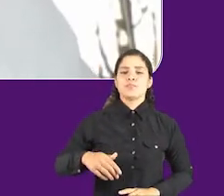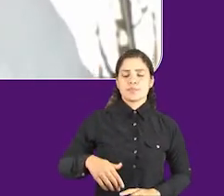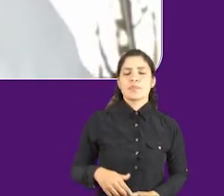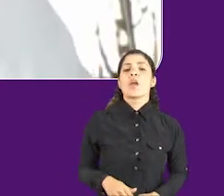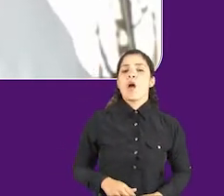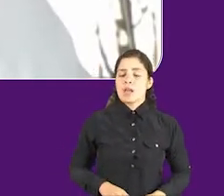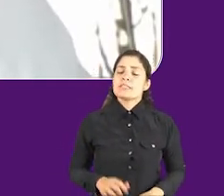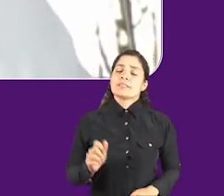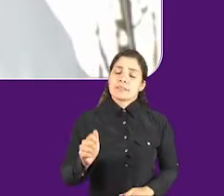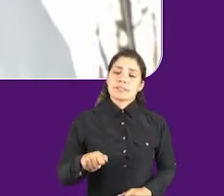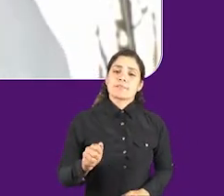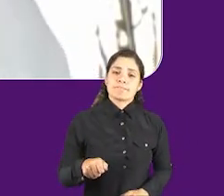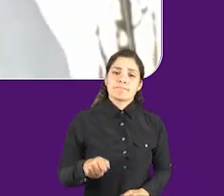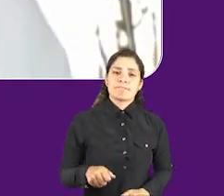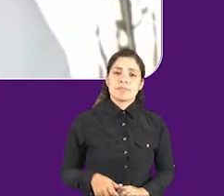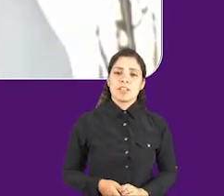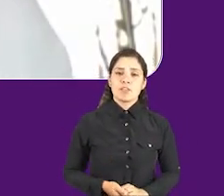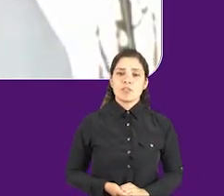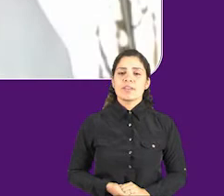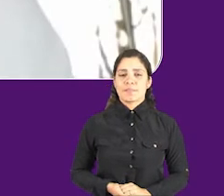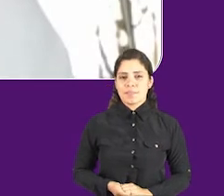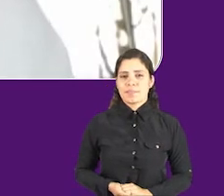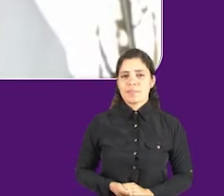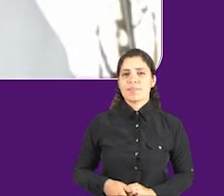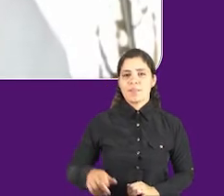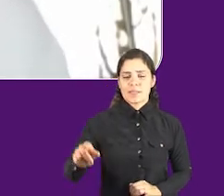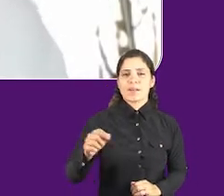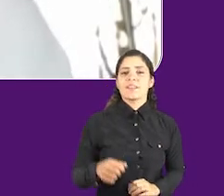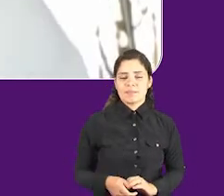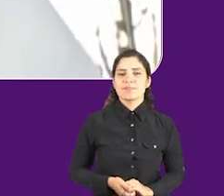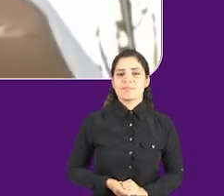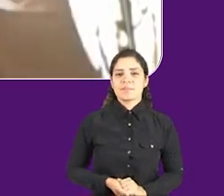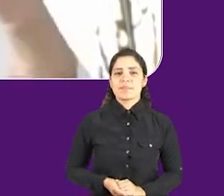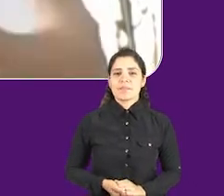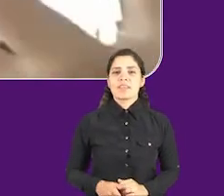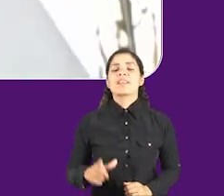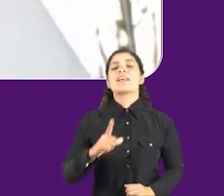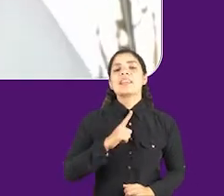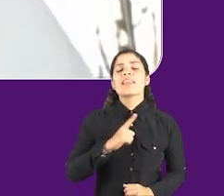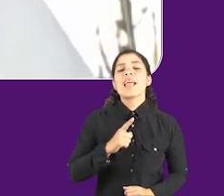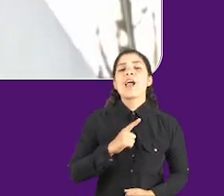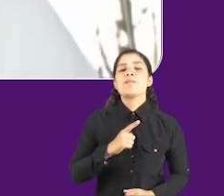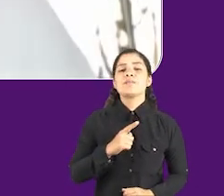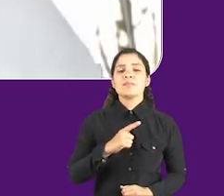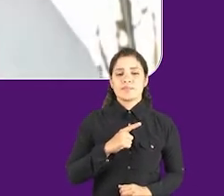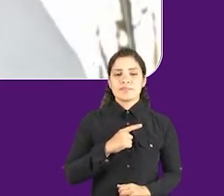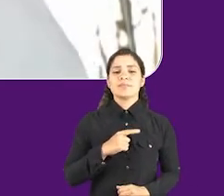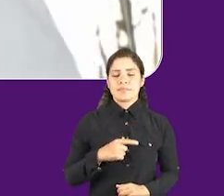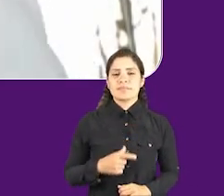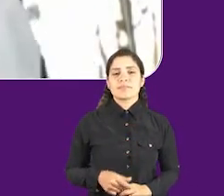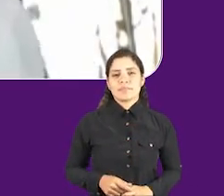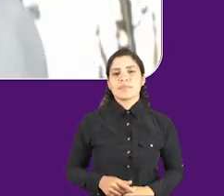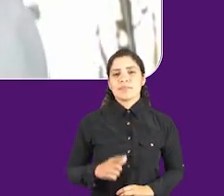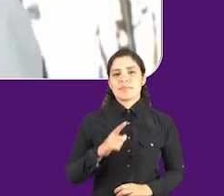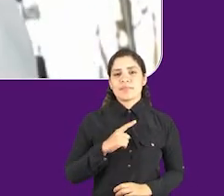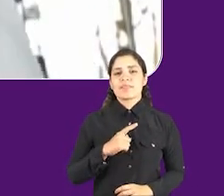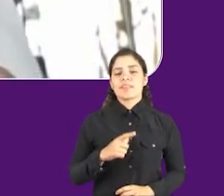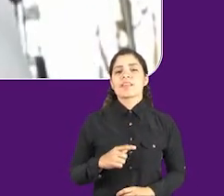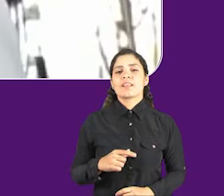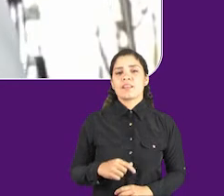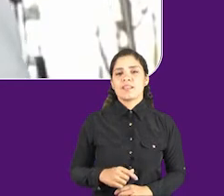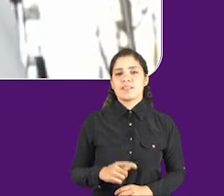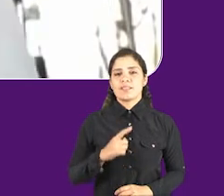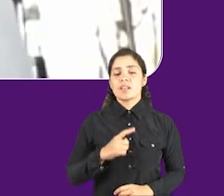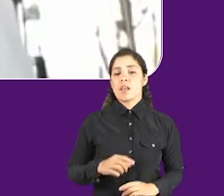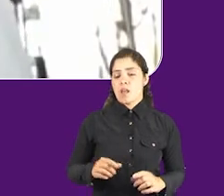no seu DNA até princípios e condutores de ação que que são característicos de quem somos